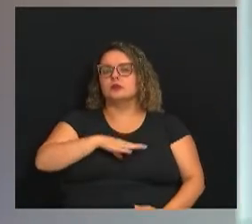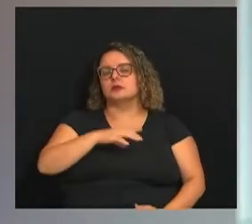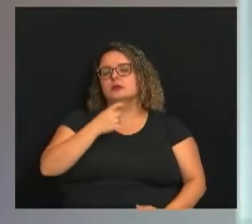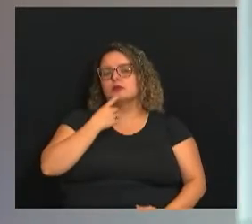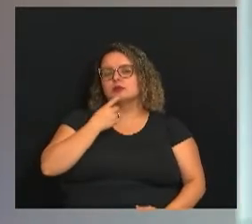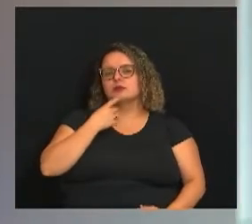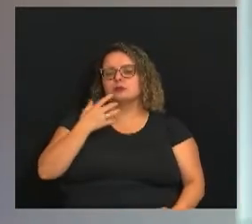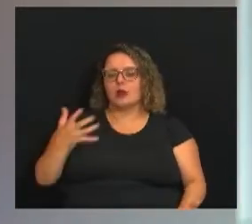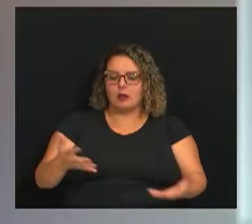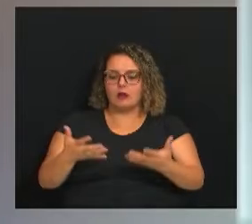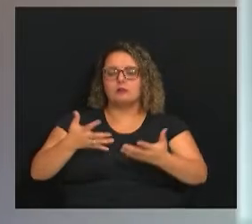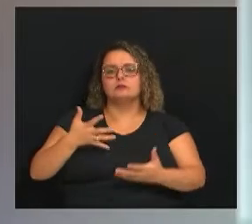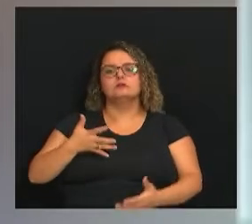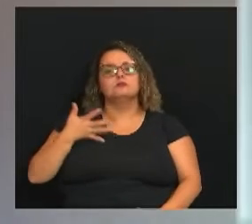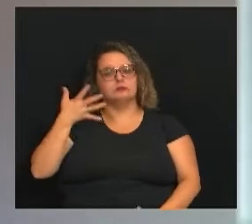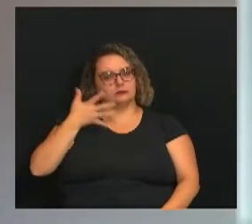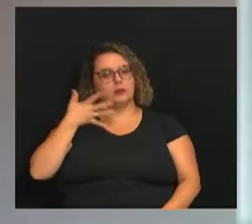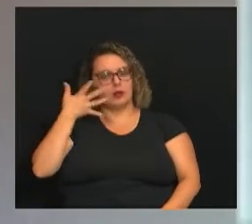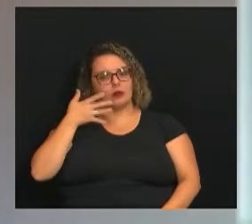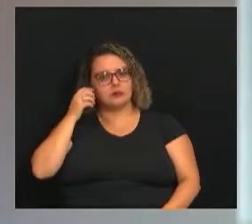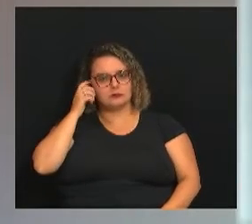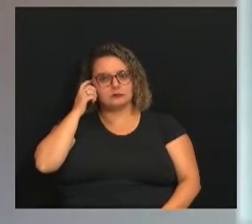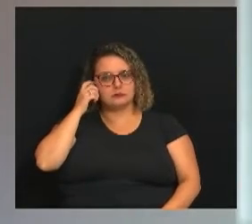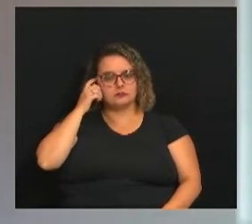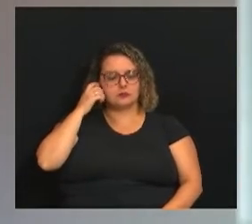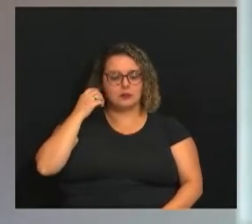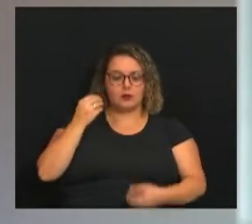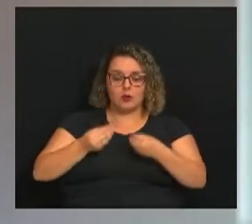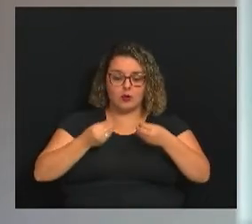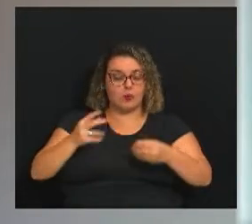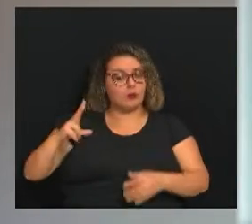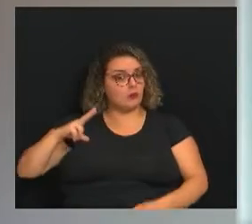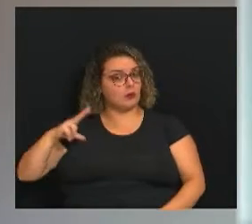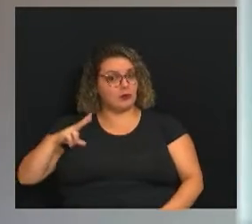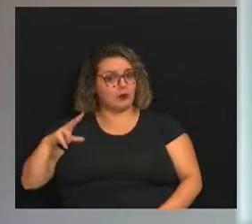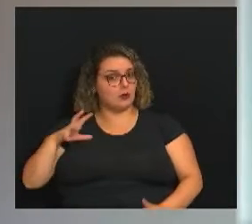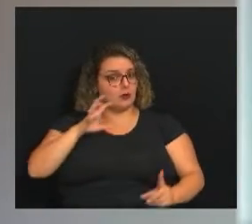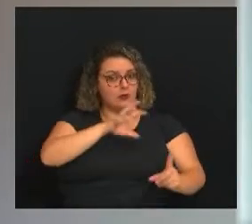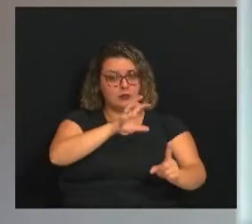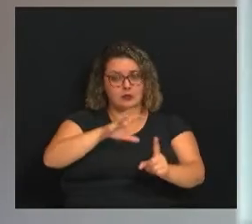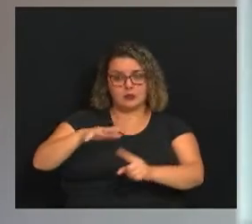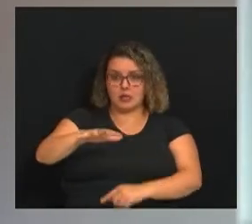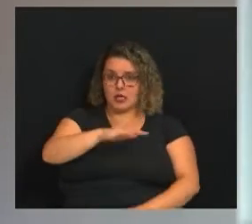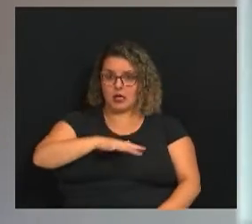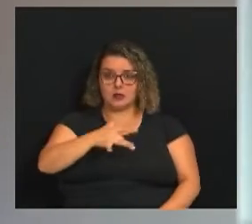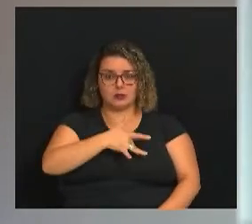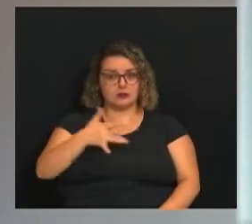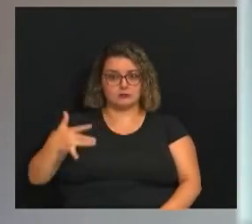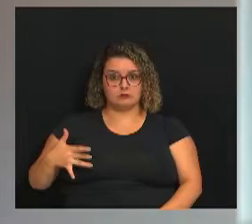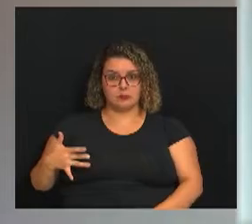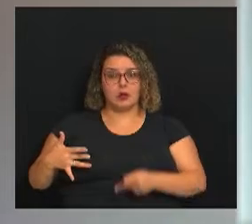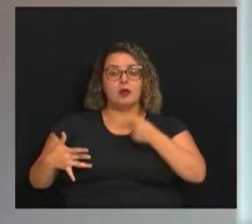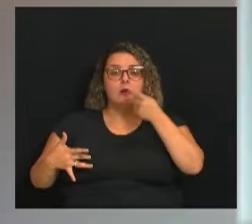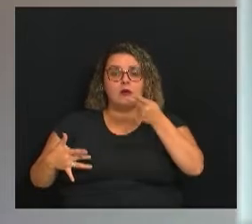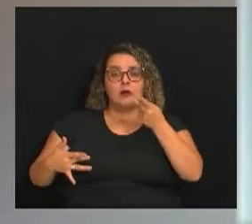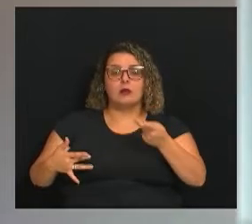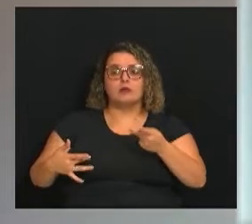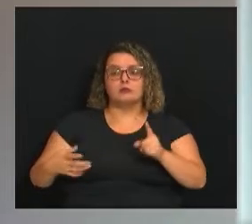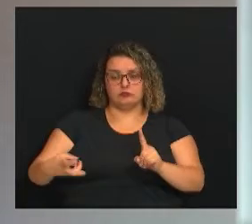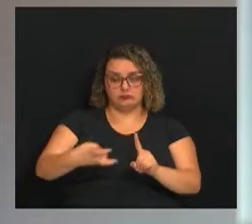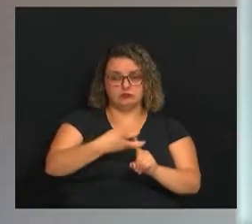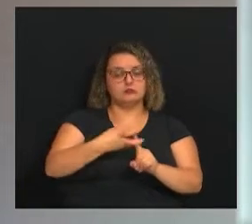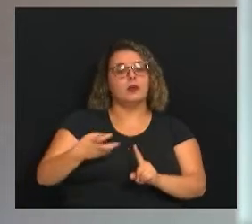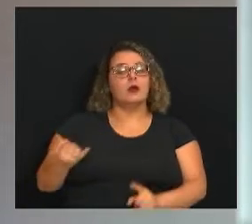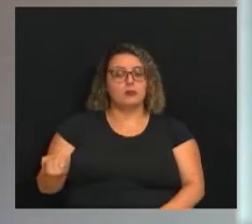ao debate ao comentar sobre como a privatização afeta o setor da saúde. Eu queria falar um pouquinho do SUS, que eu acho que é